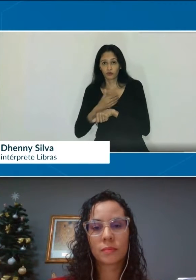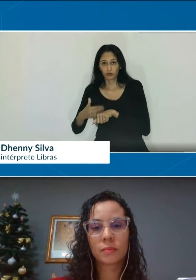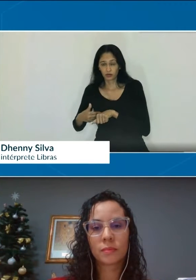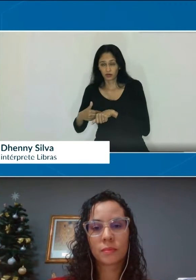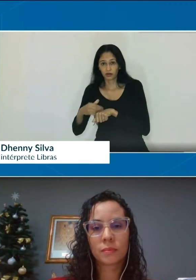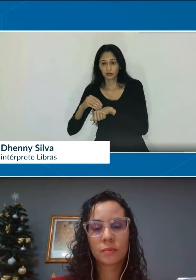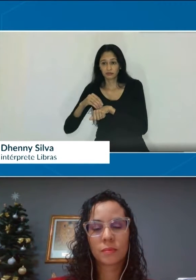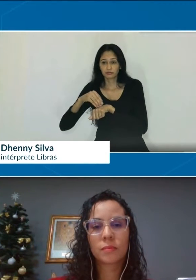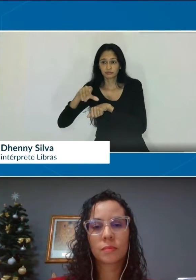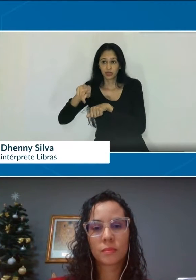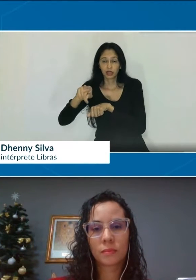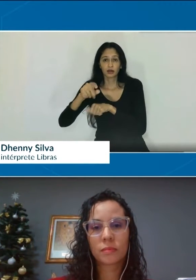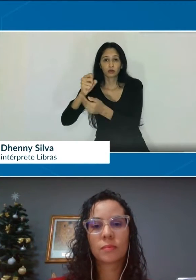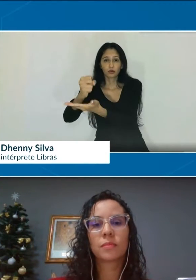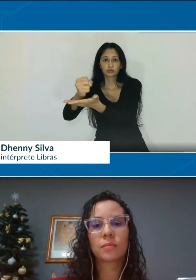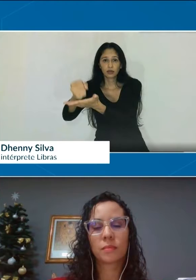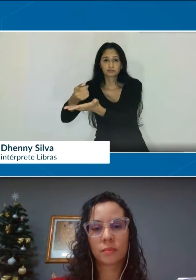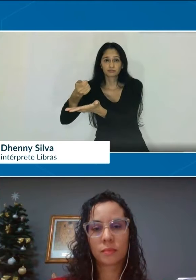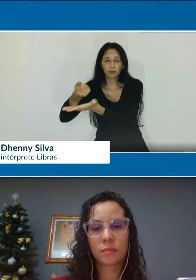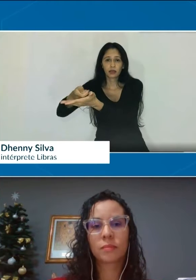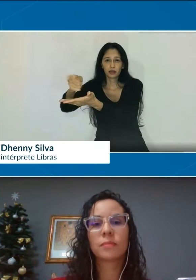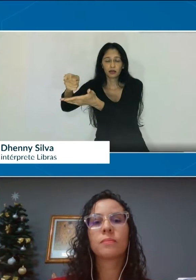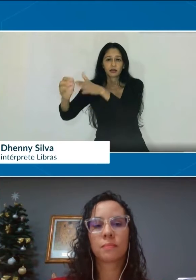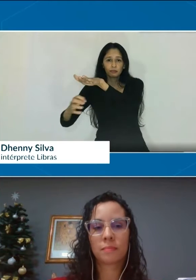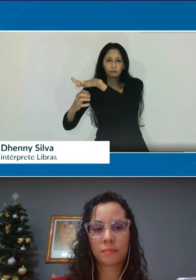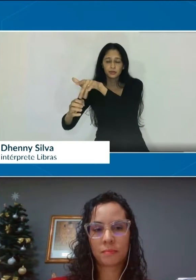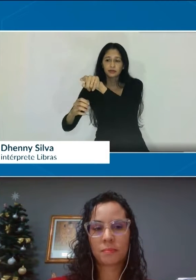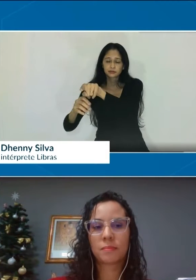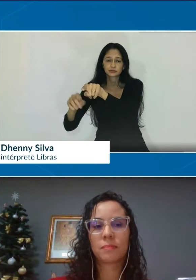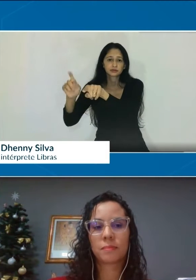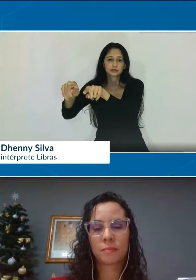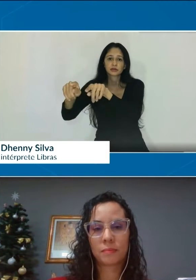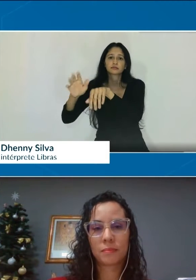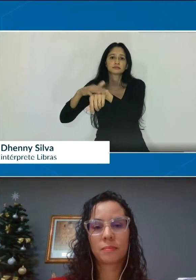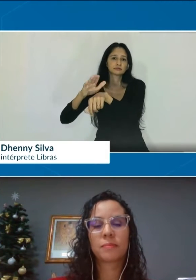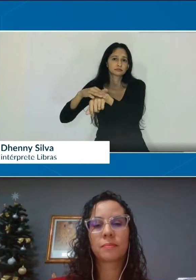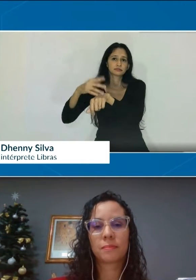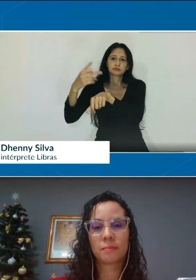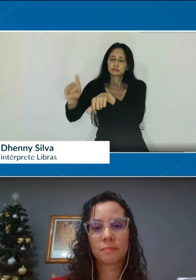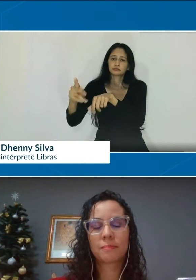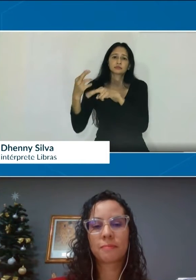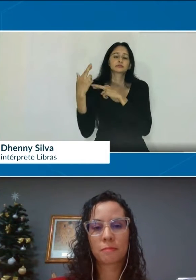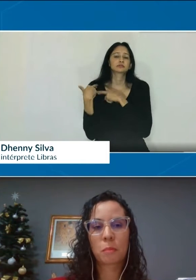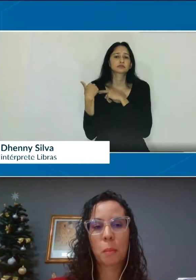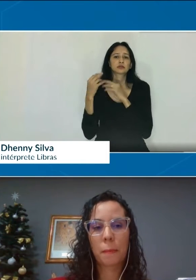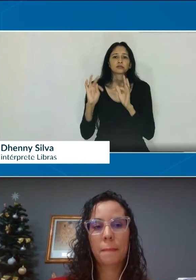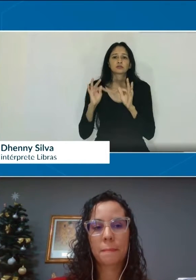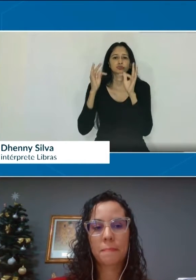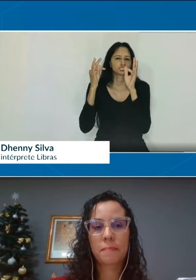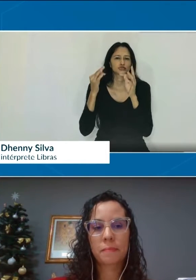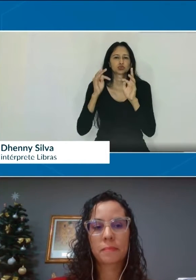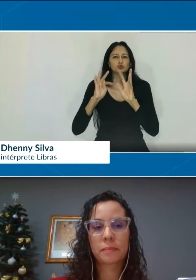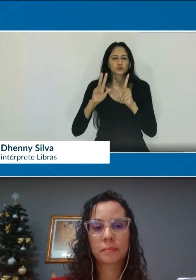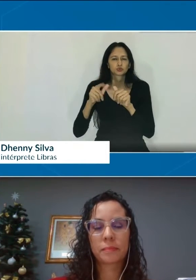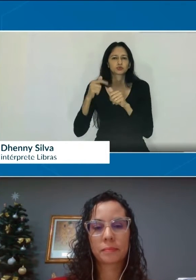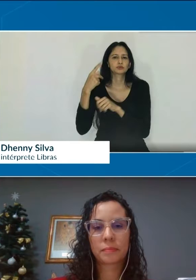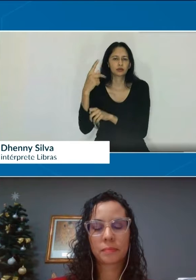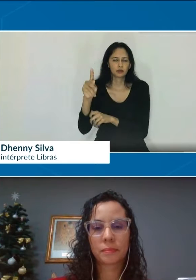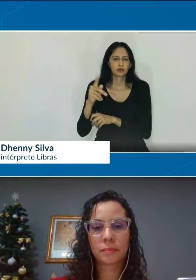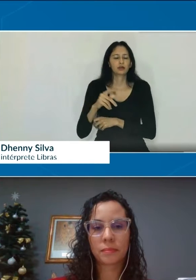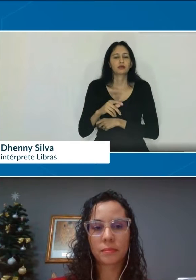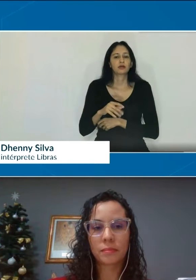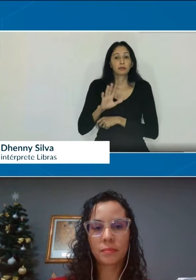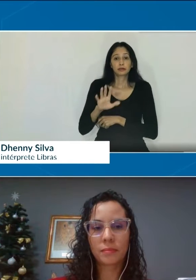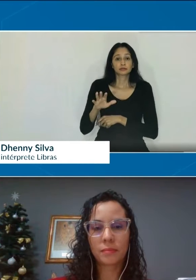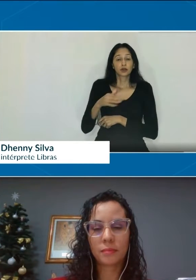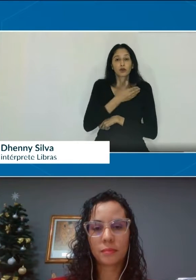ficando presa àquela empresa de não poder comprar um equipamento de uma outra para poder utilizar na melhoria aí da infraestrutura